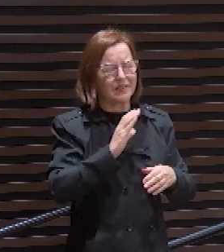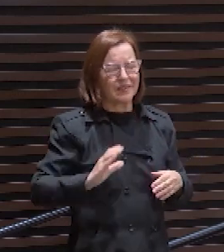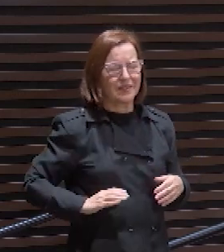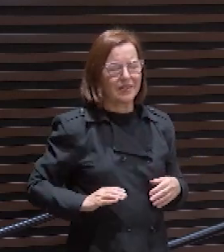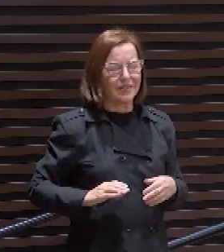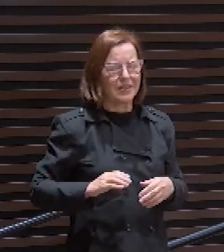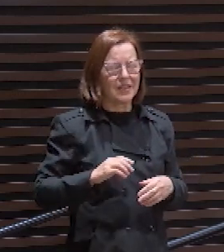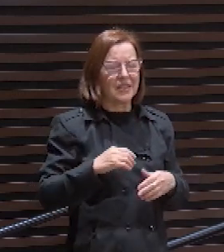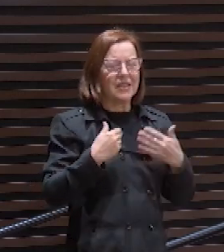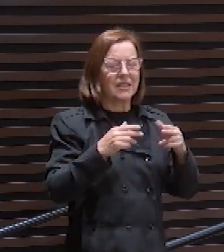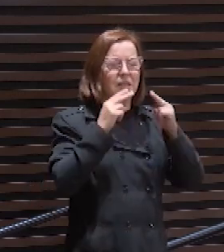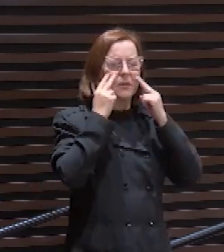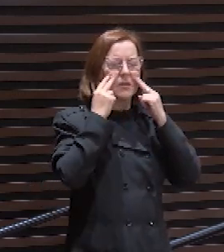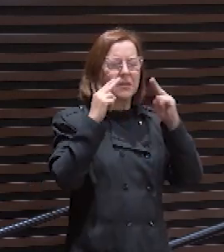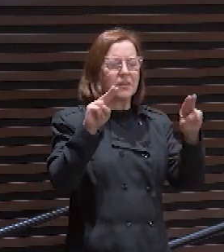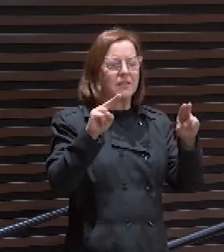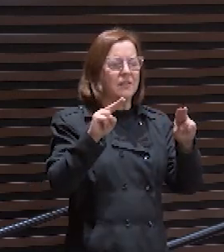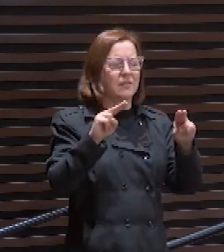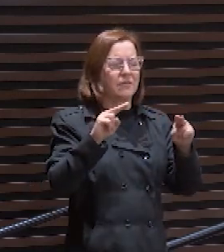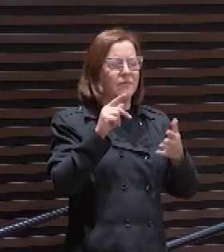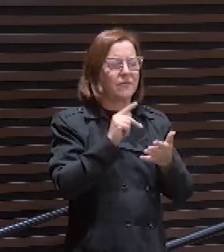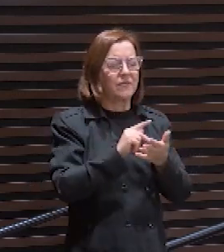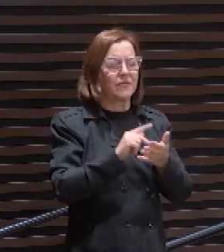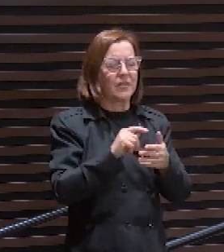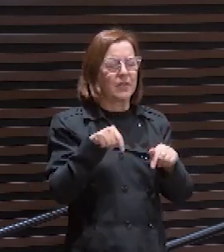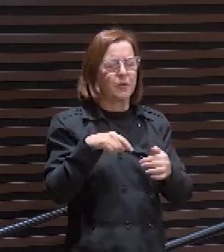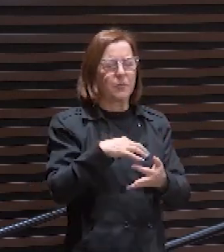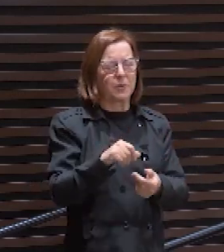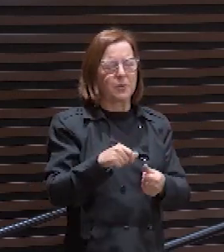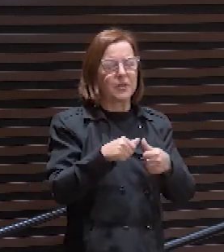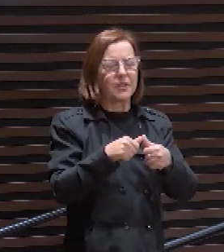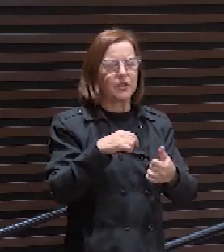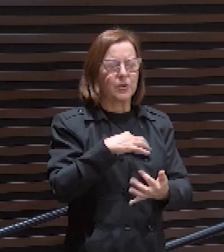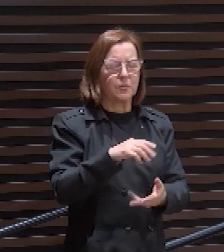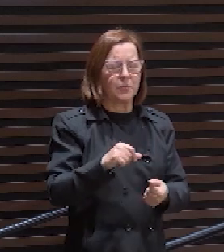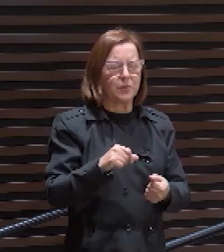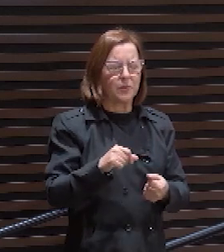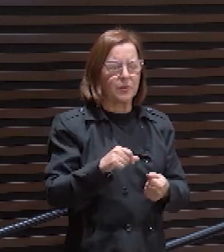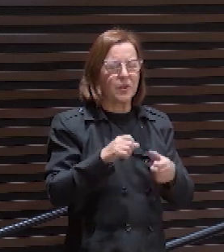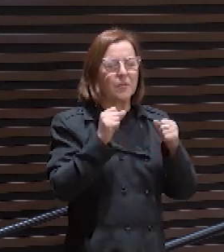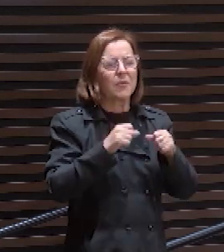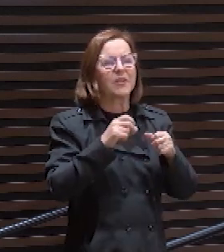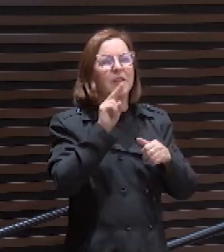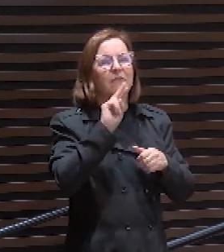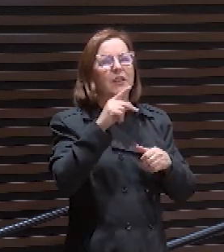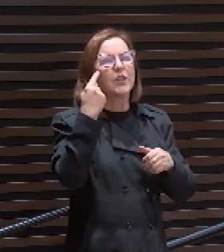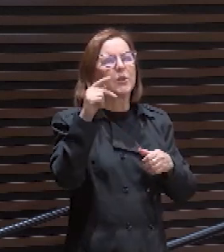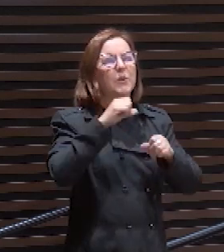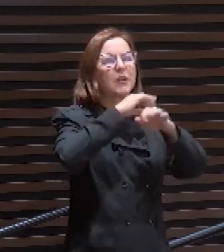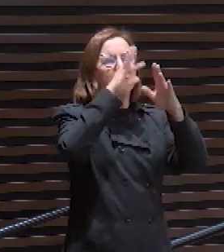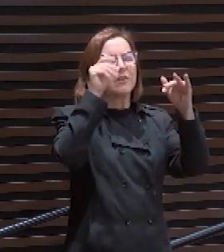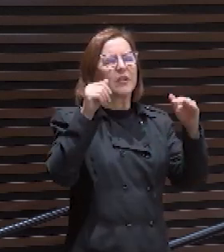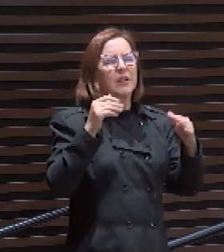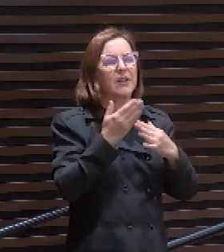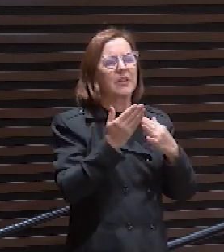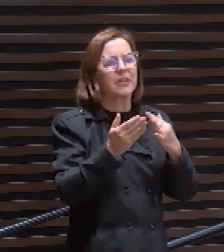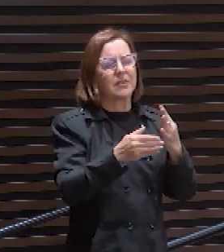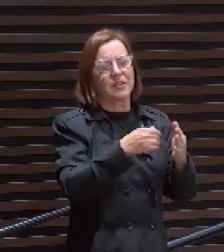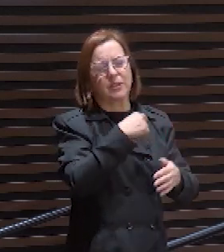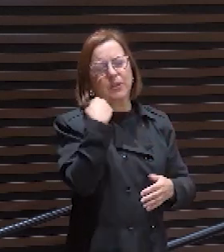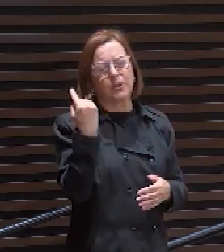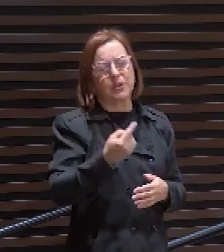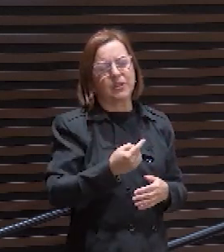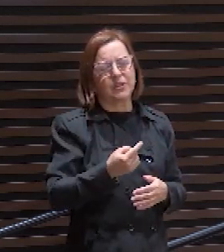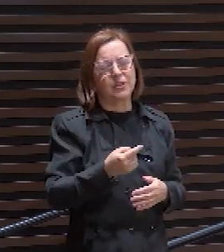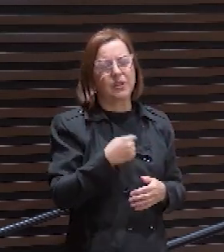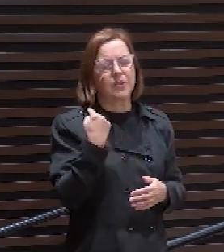testemunho verdadeiro a este mundo, Pai, e que este mundo possa ver a tua glória em nosso meio. Nos ajude e